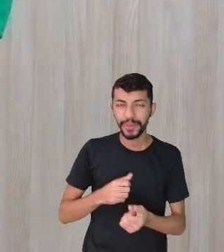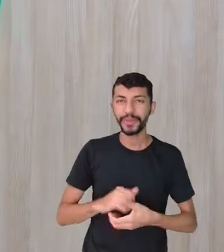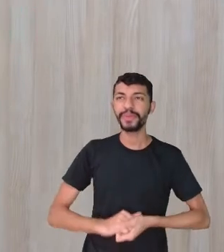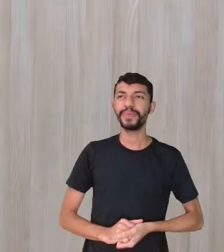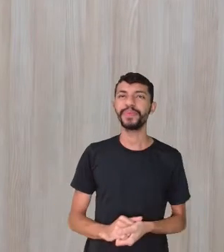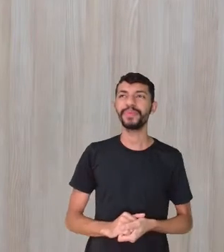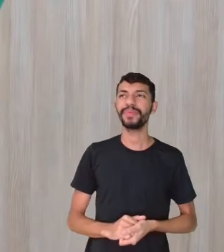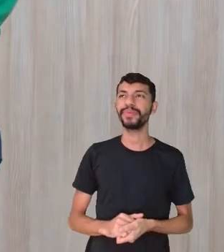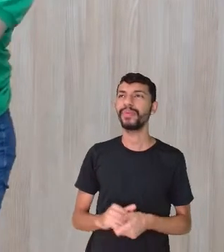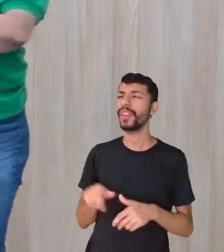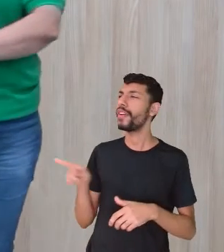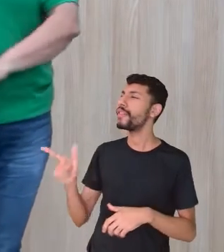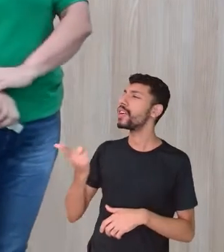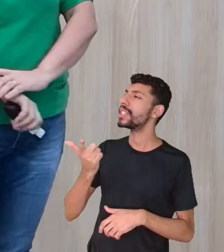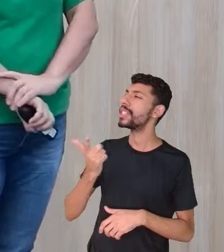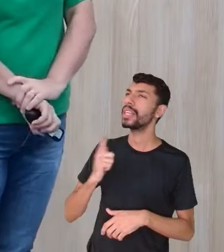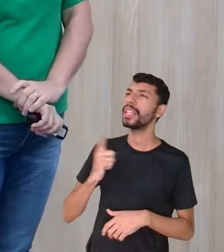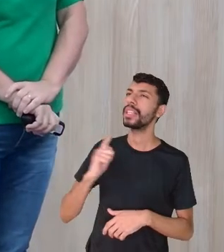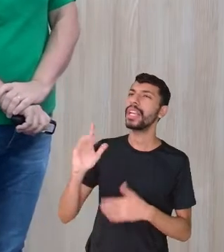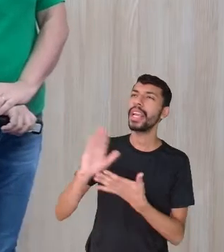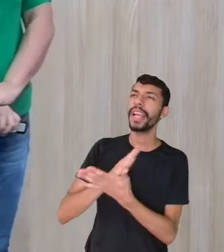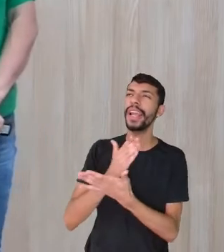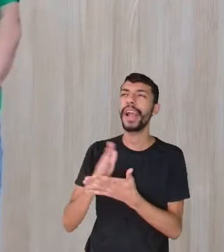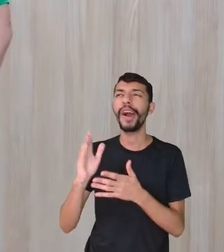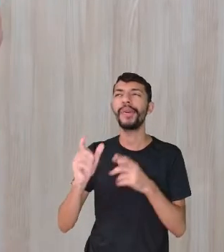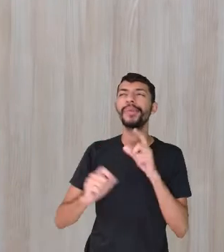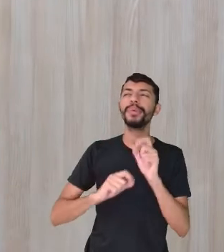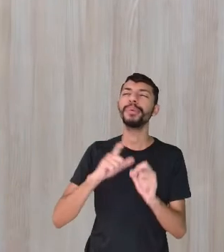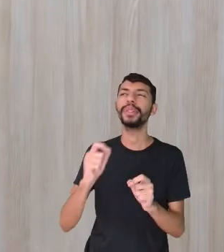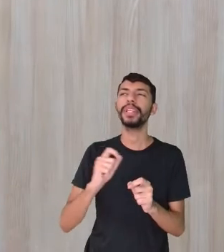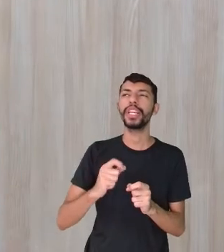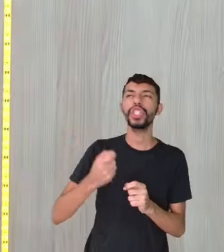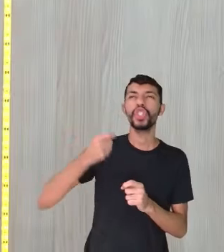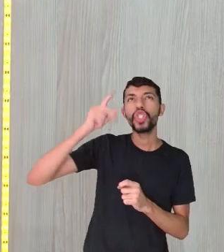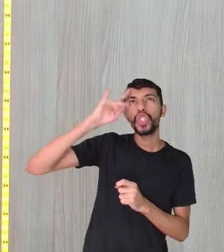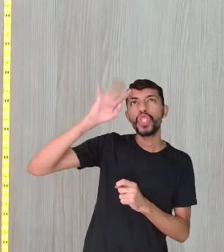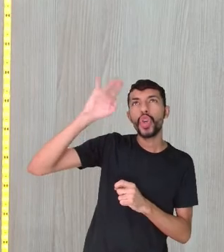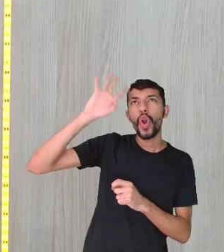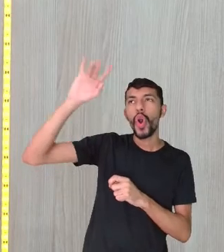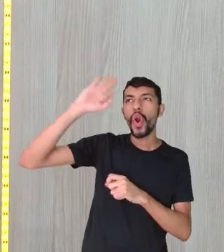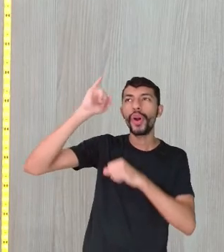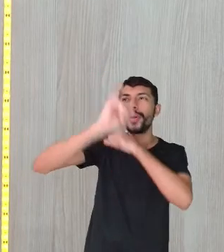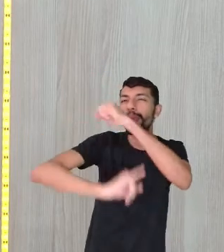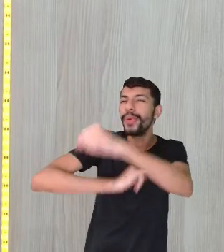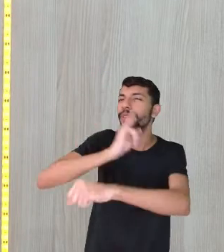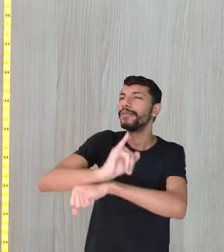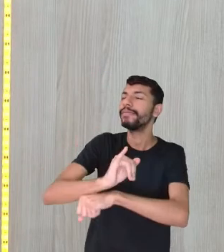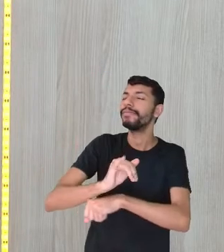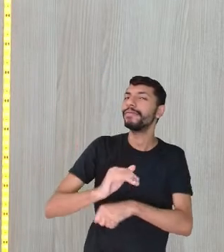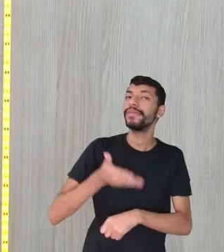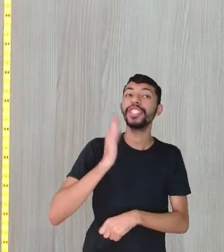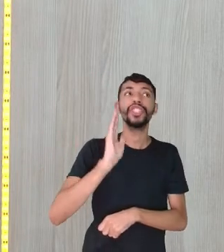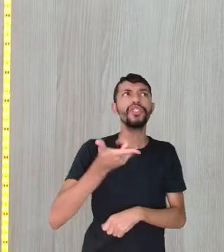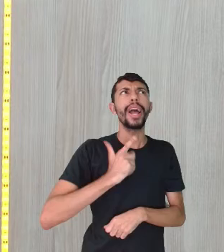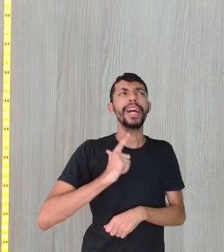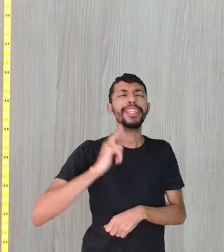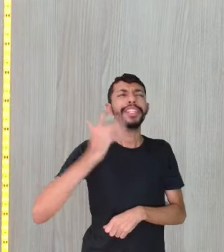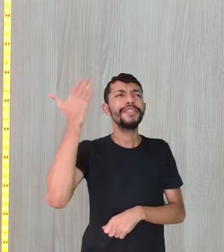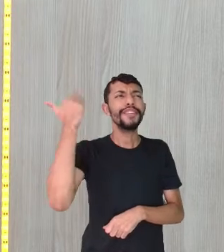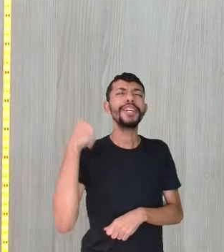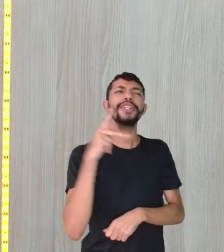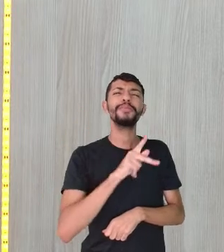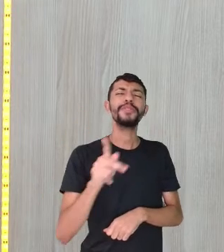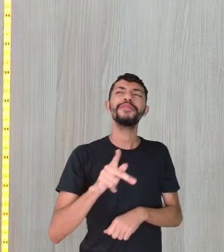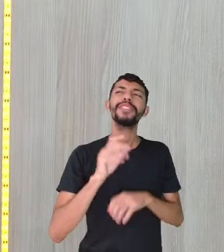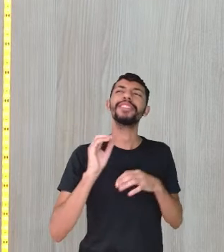lá. Você tem um sonho internacional, Viviane Santos? Professora Adriana, eu já tive mais, viu? Já tive